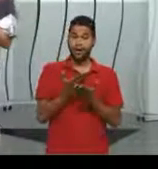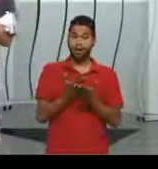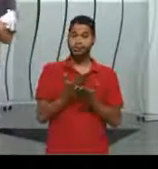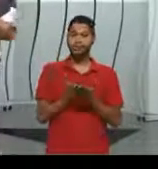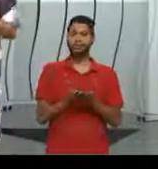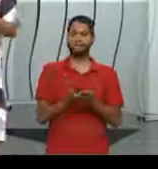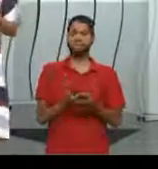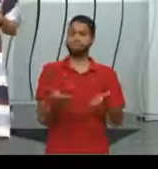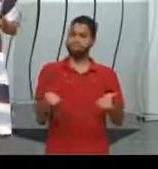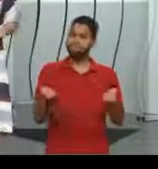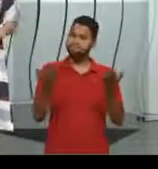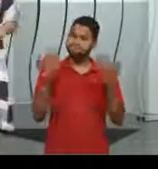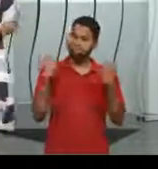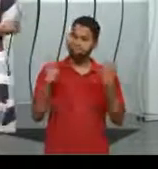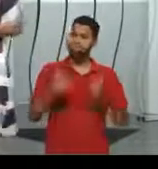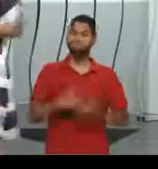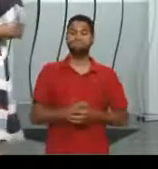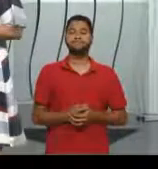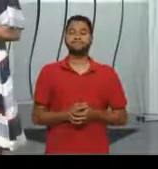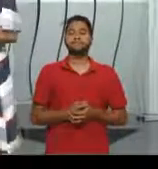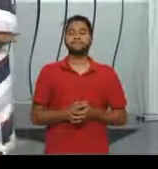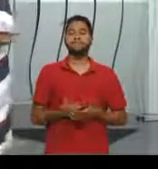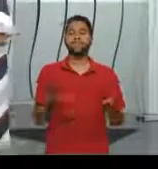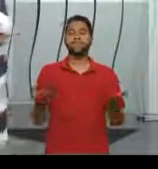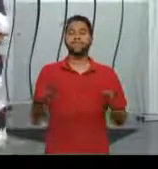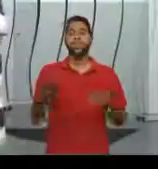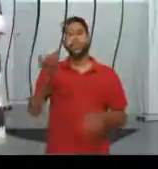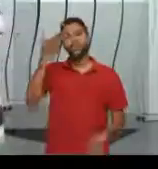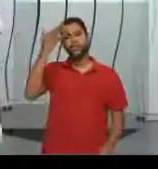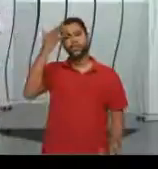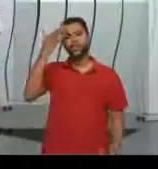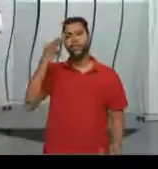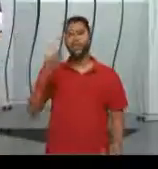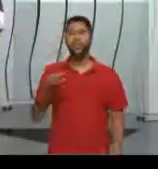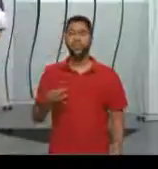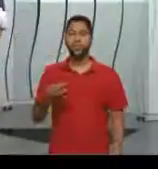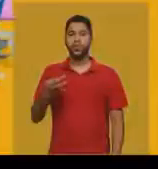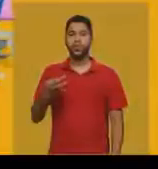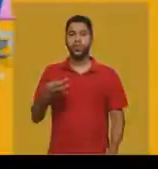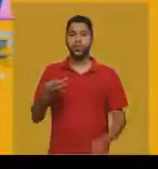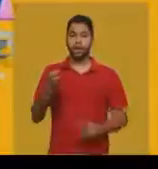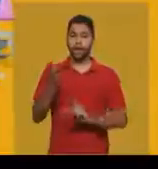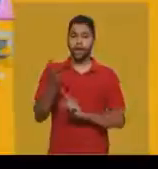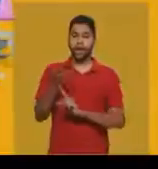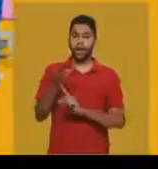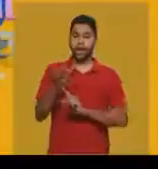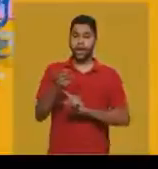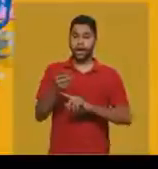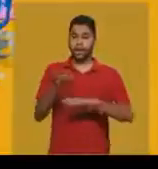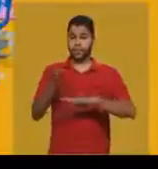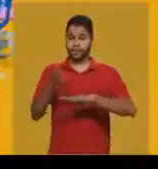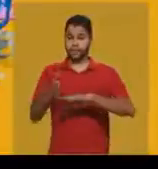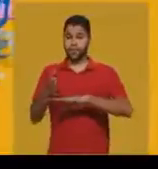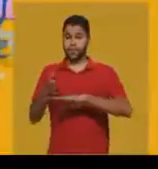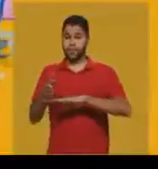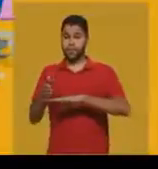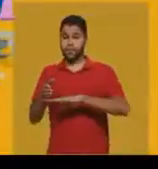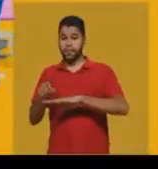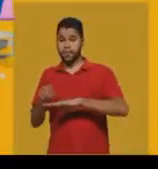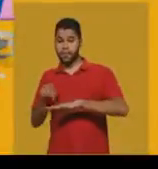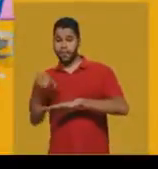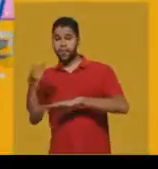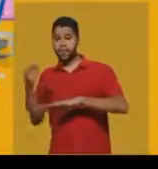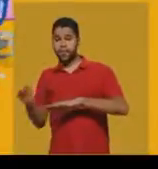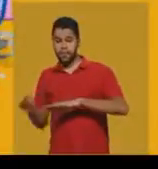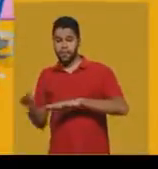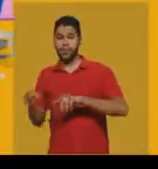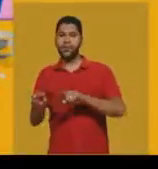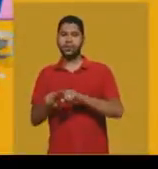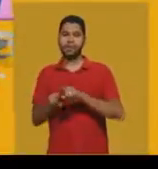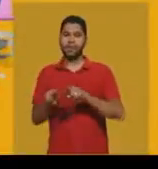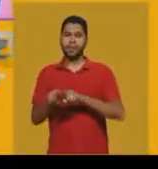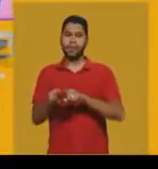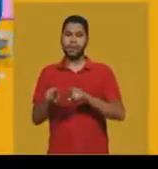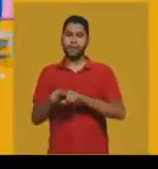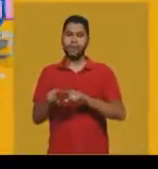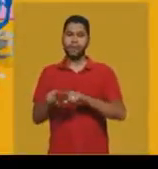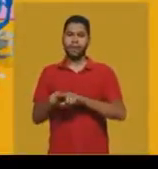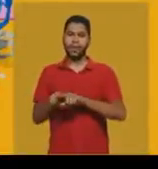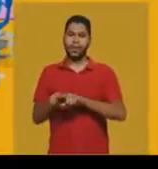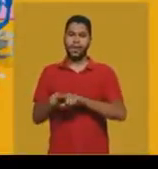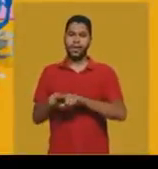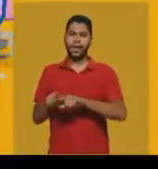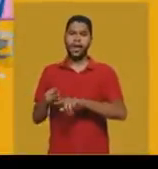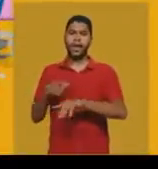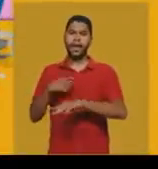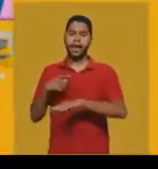Bora! Nós vamos compreender hoje a arte pós-moderna, a arte contemporânea e